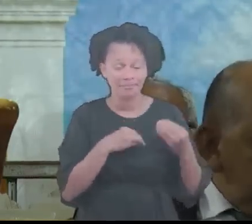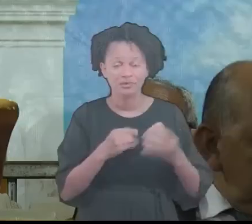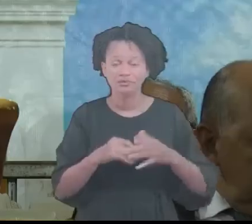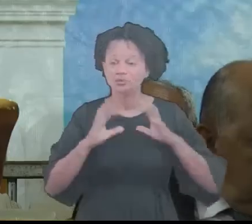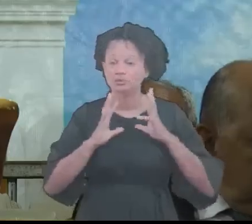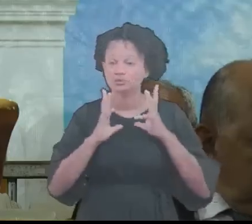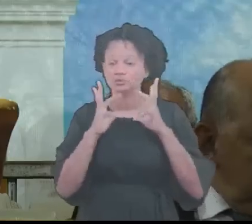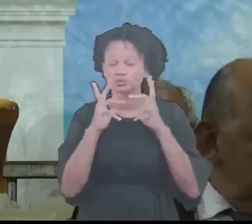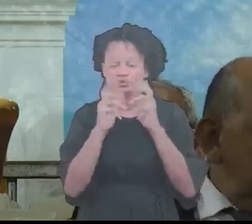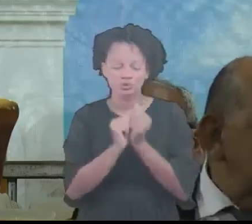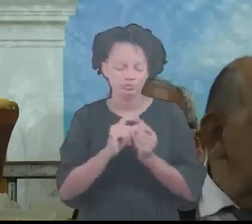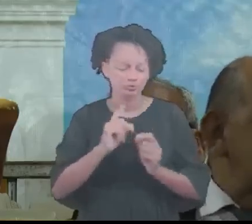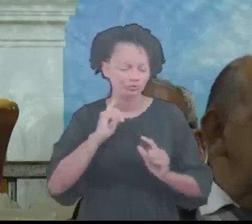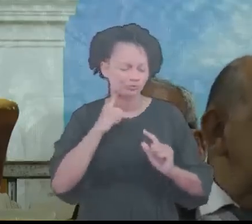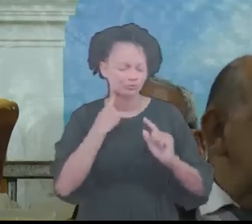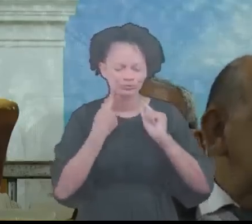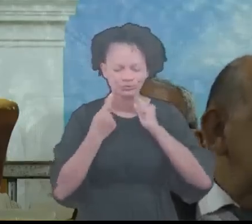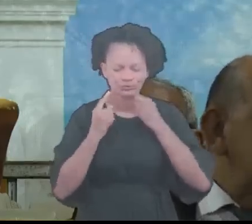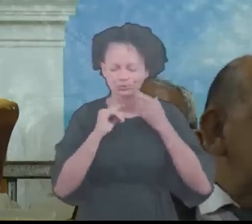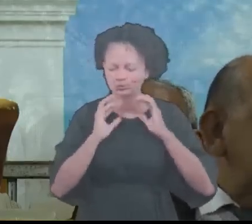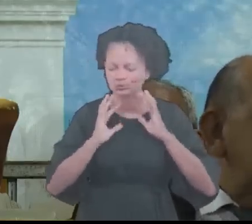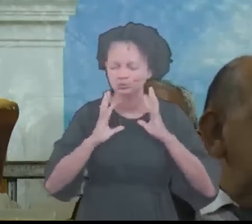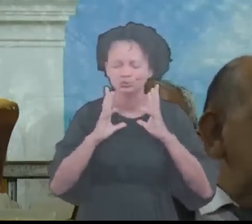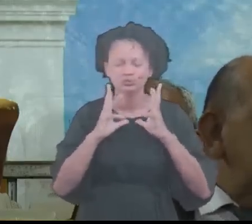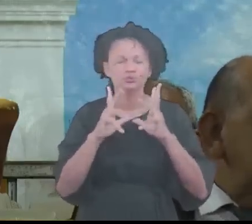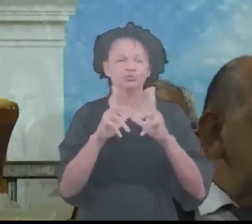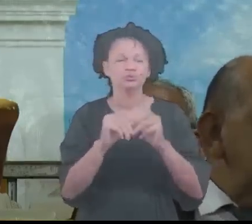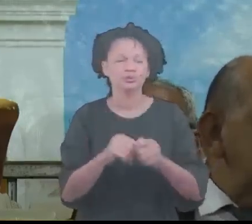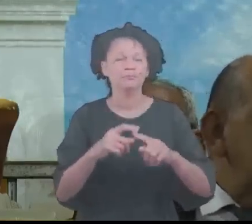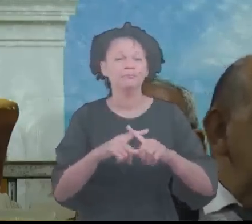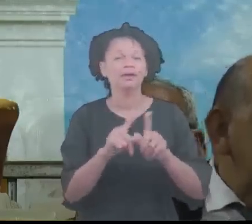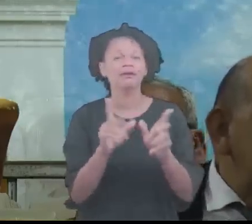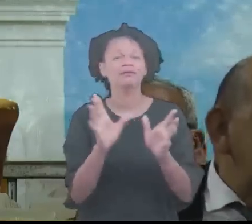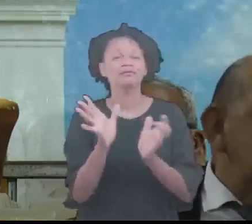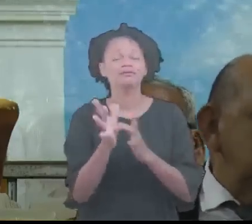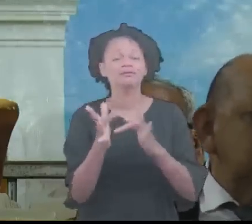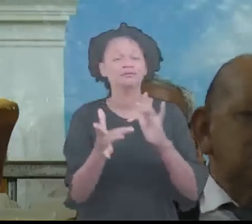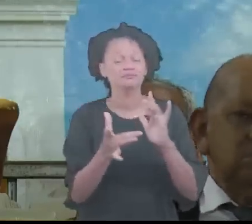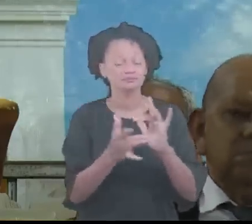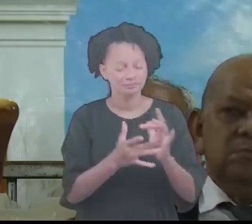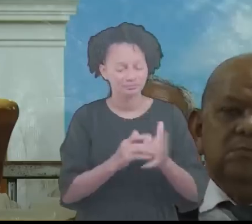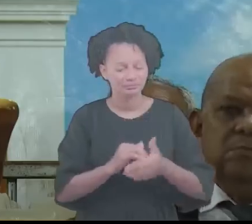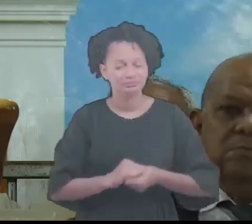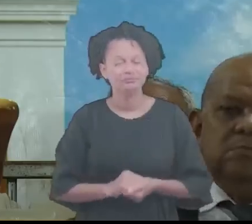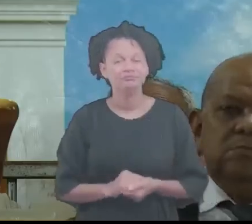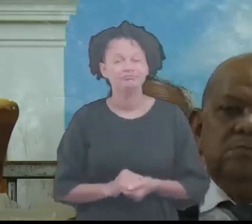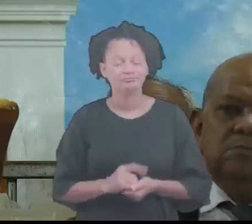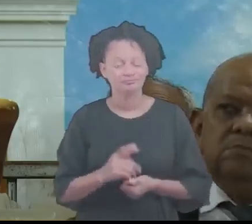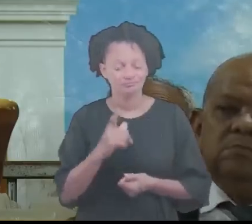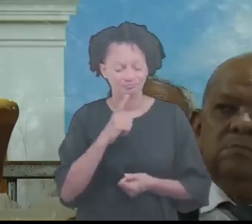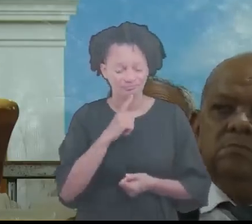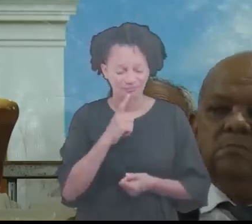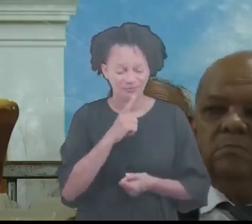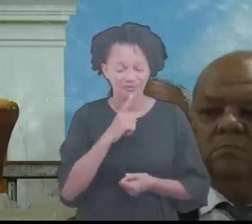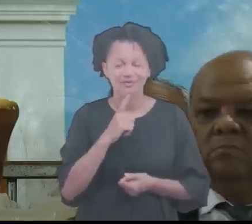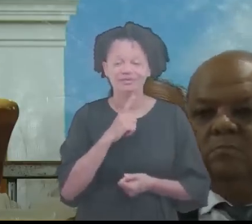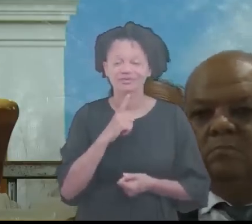as manchas, apesar de tudo, mas Jesus, ele tem um